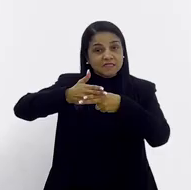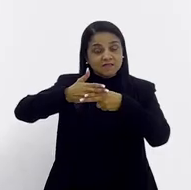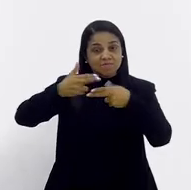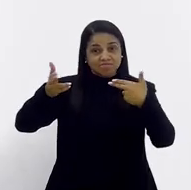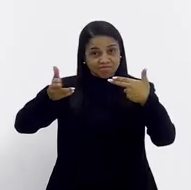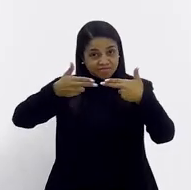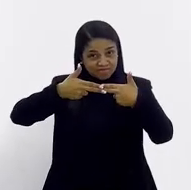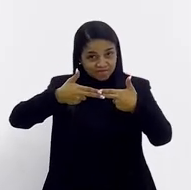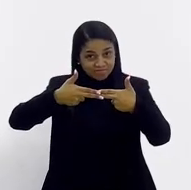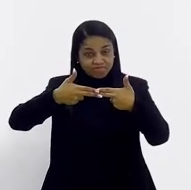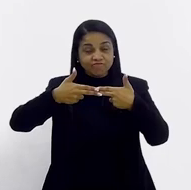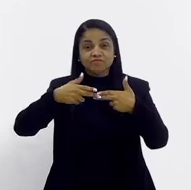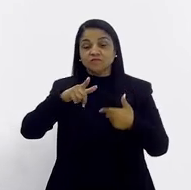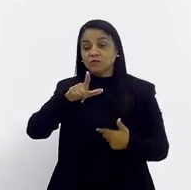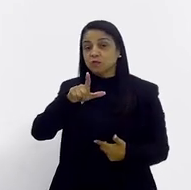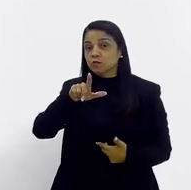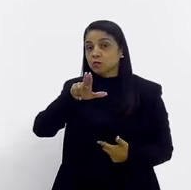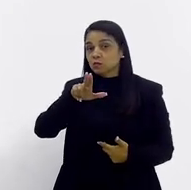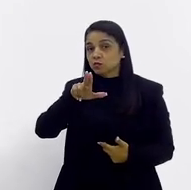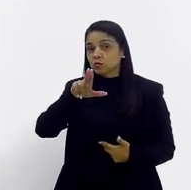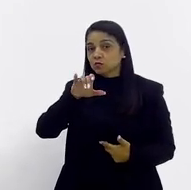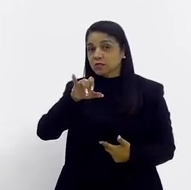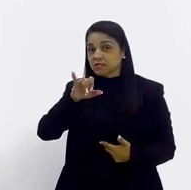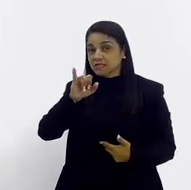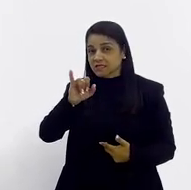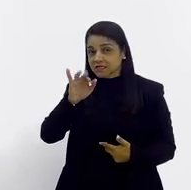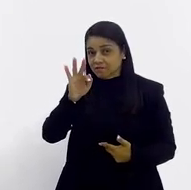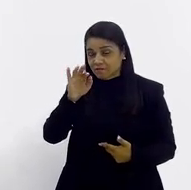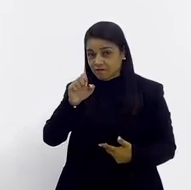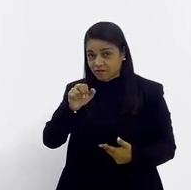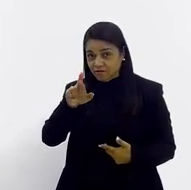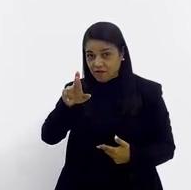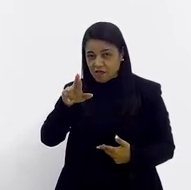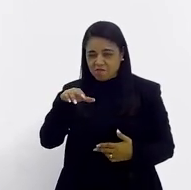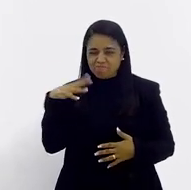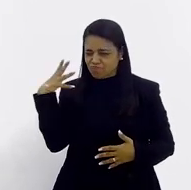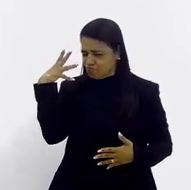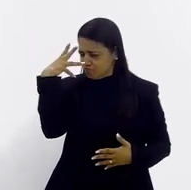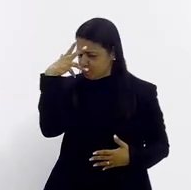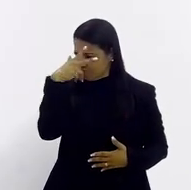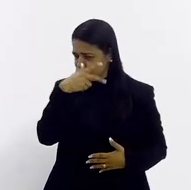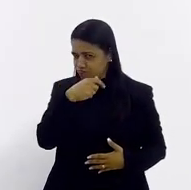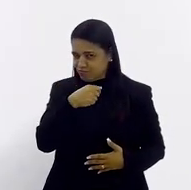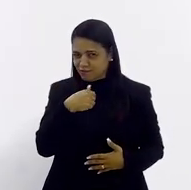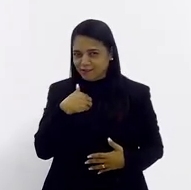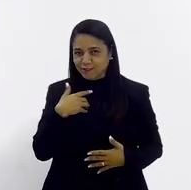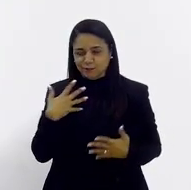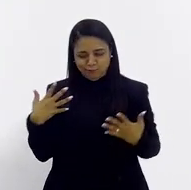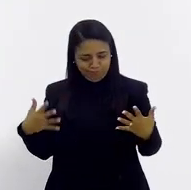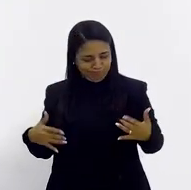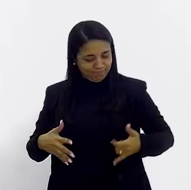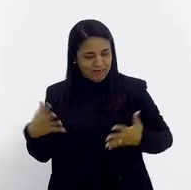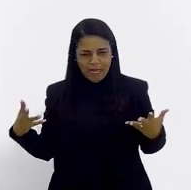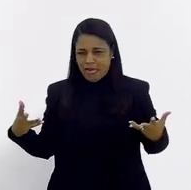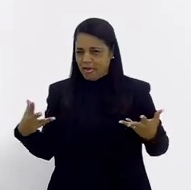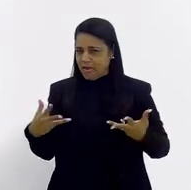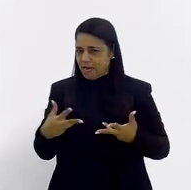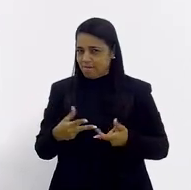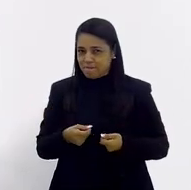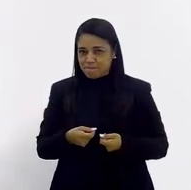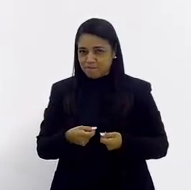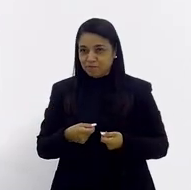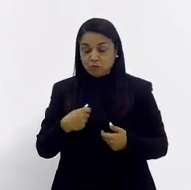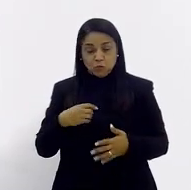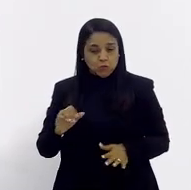seriado eles botaram um Lúcifer bonito charmoso que ninguém tem nem raiva de Lúcifer eu não